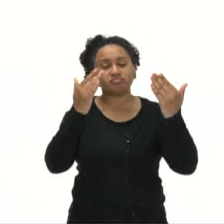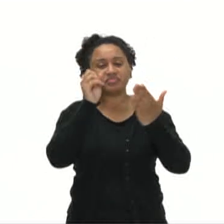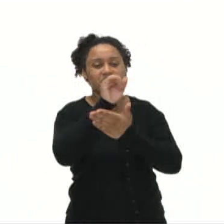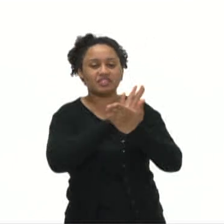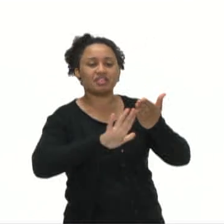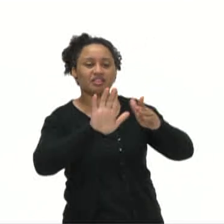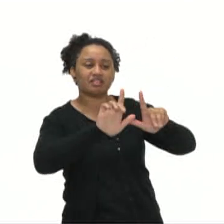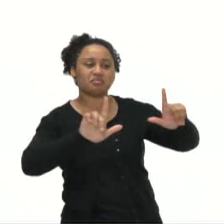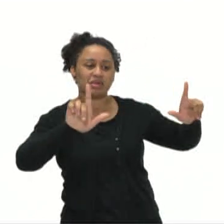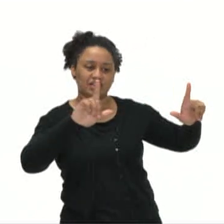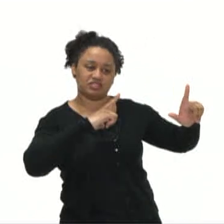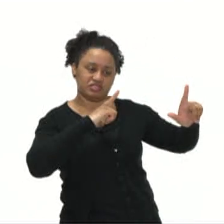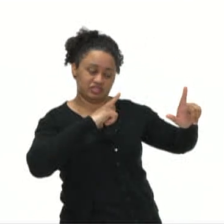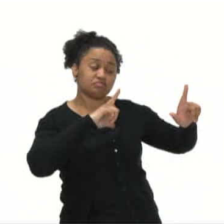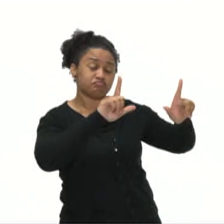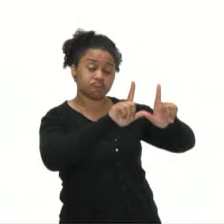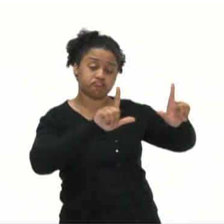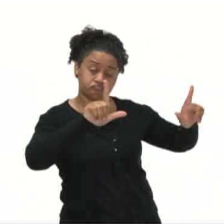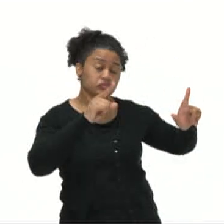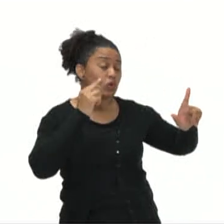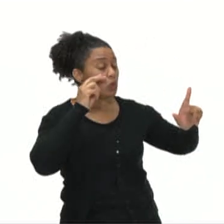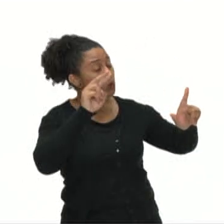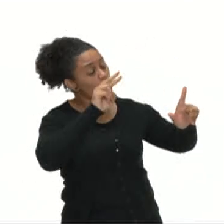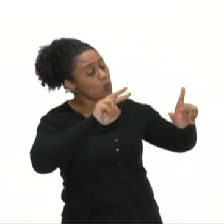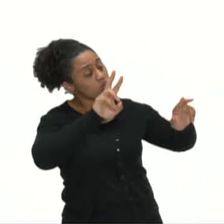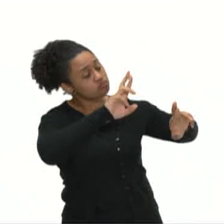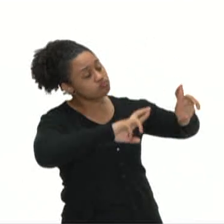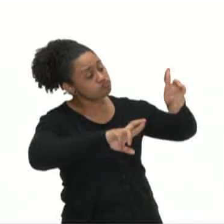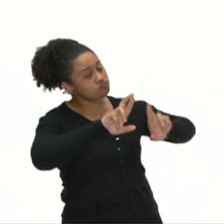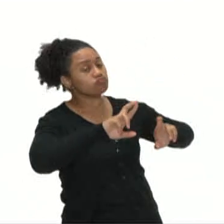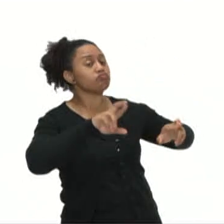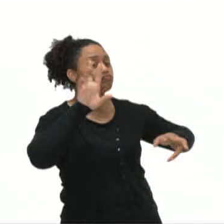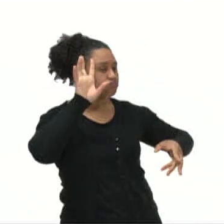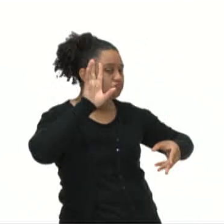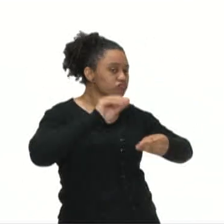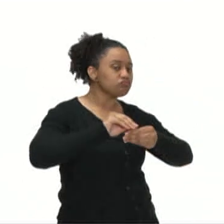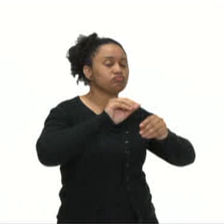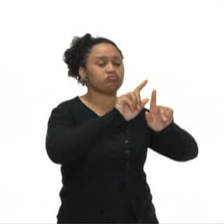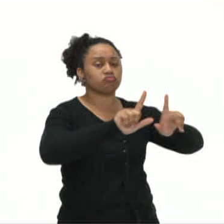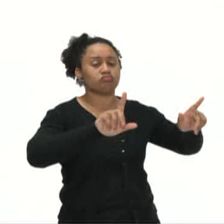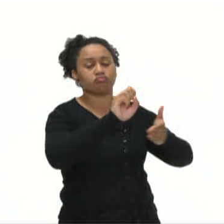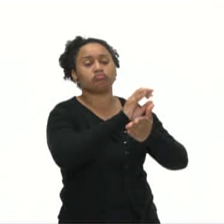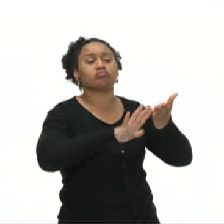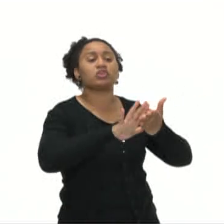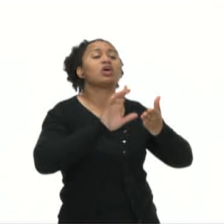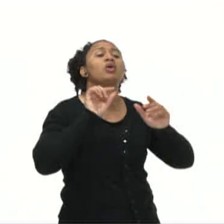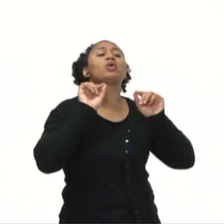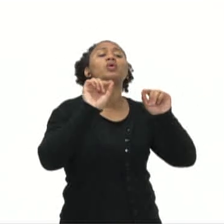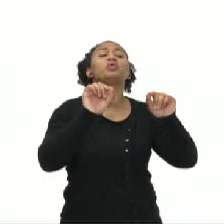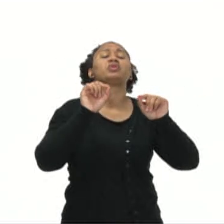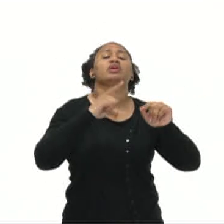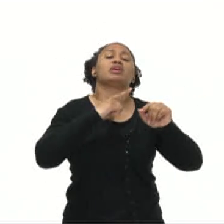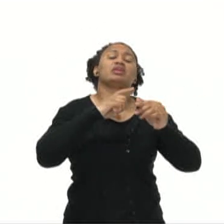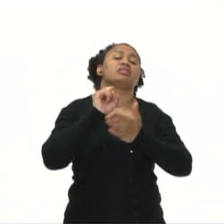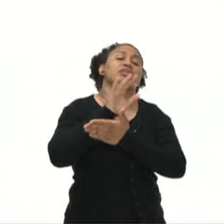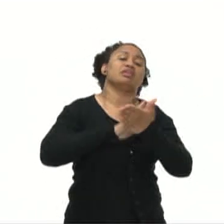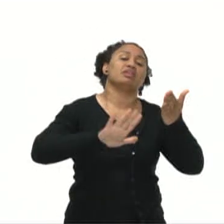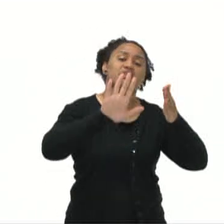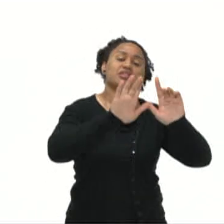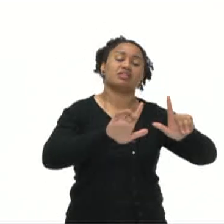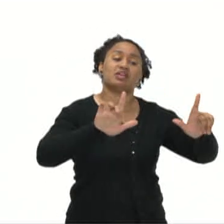lado. Então, analise a imagem, olha a imagem, interprete a imagem, quais elementos da imagem